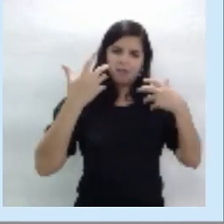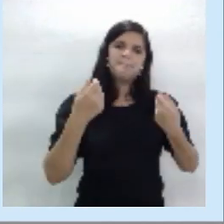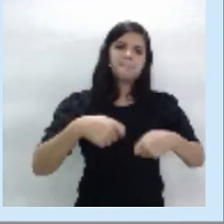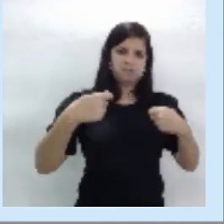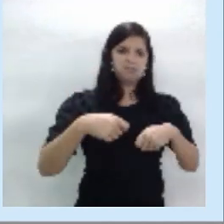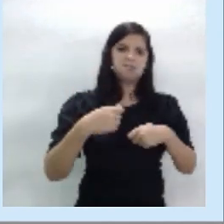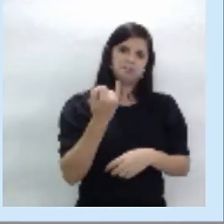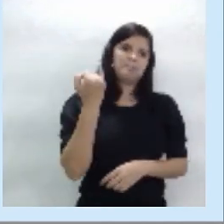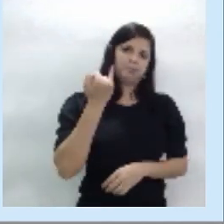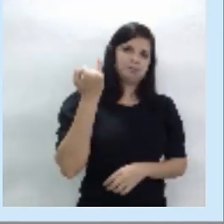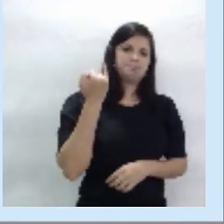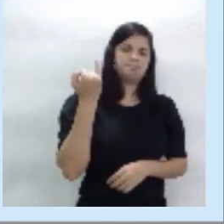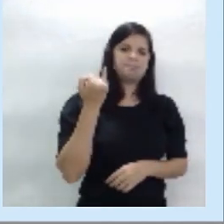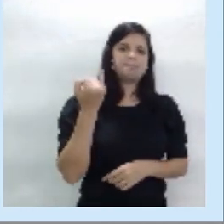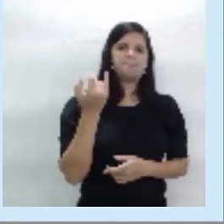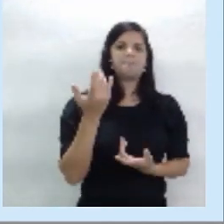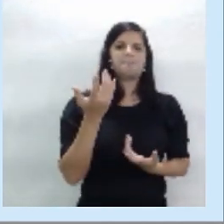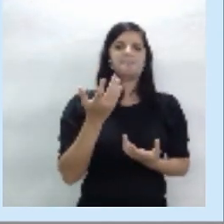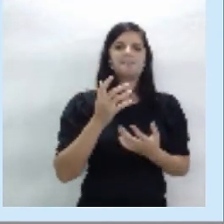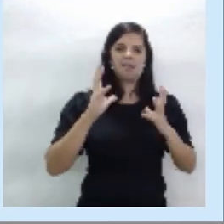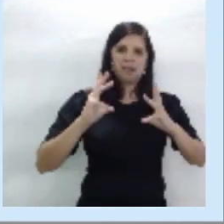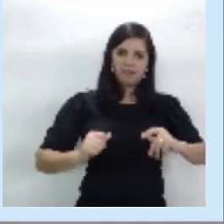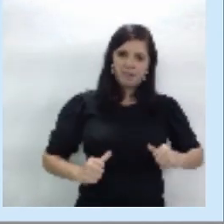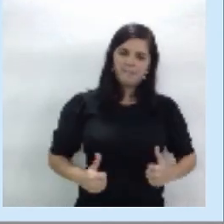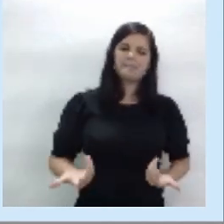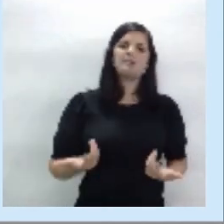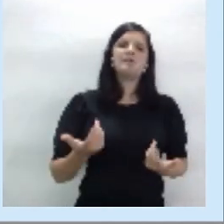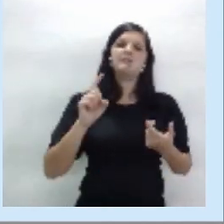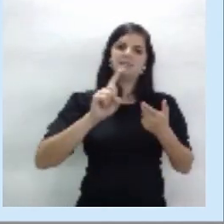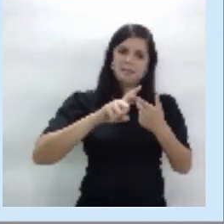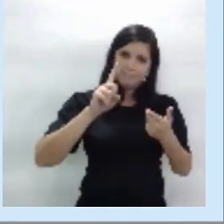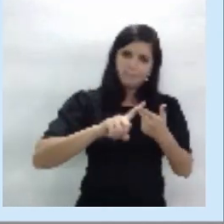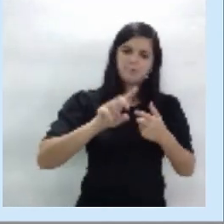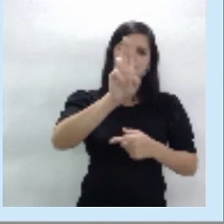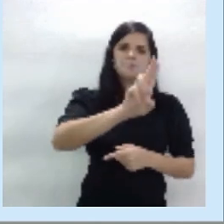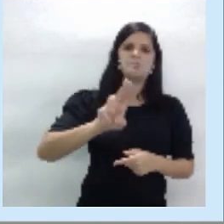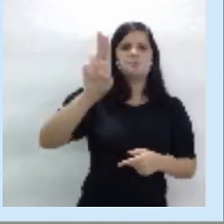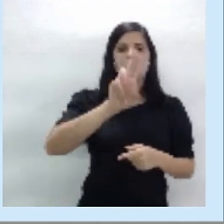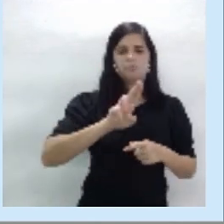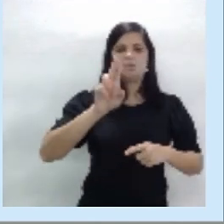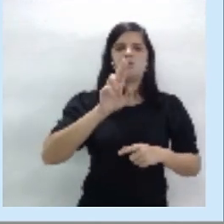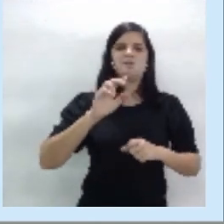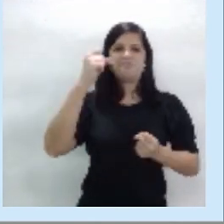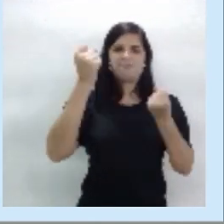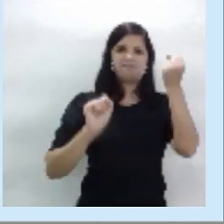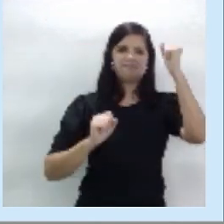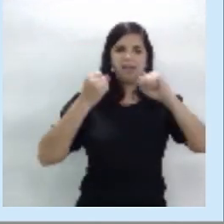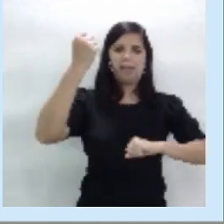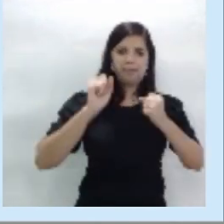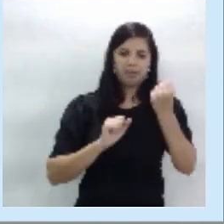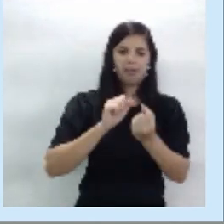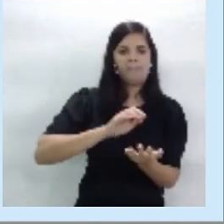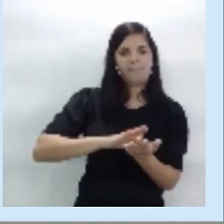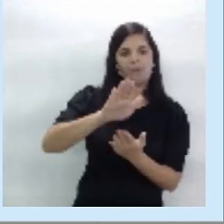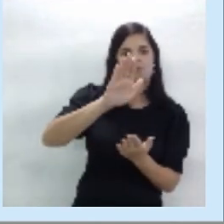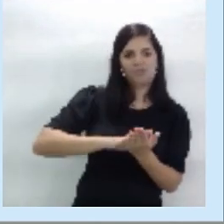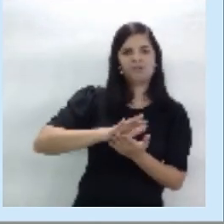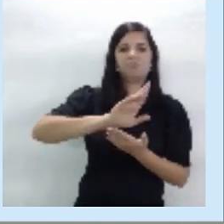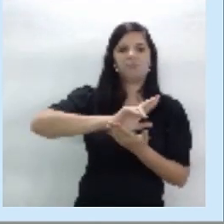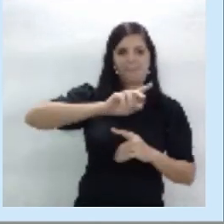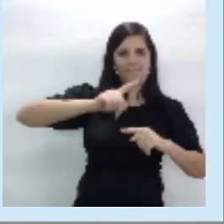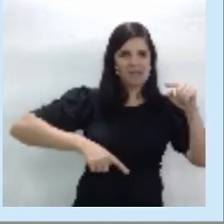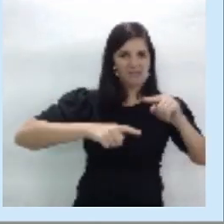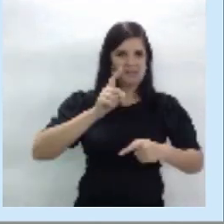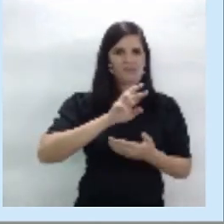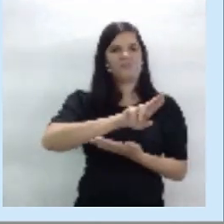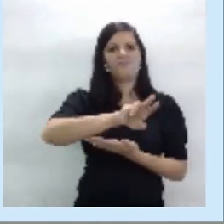de água, né? Consumo pessoal, higiênico, mas também utilizamos água na produção, na confecção de produtos.